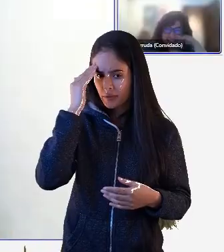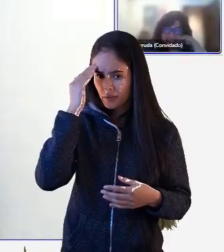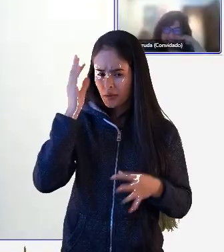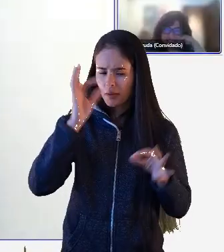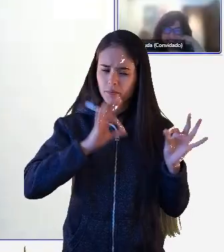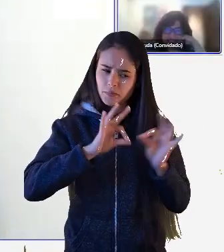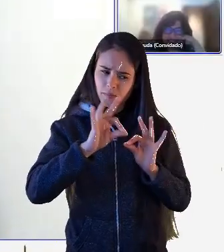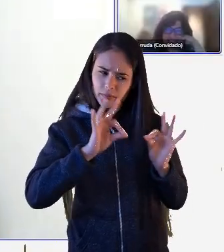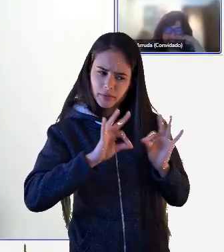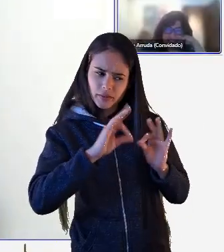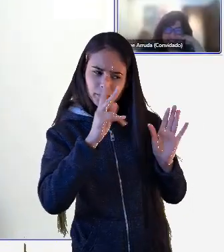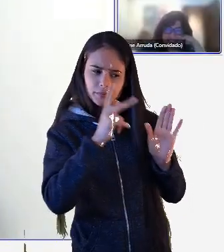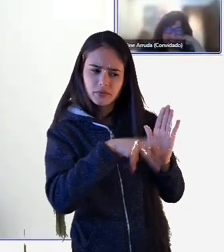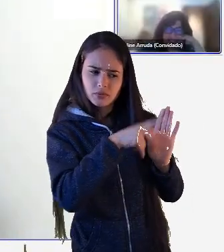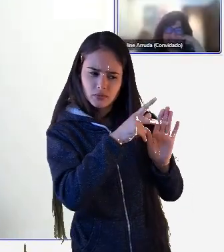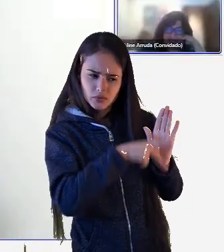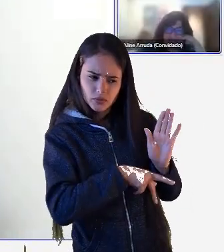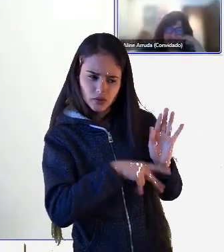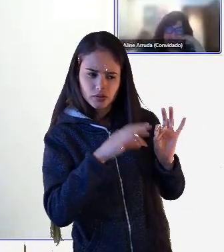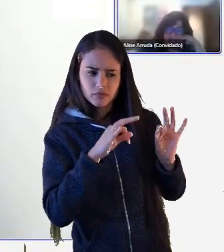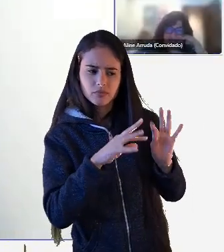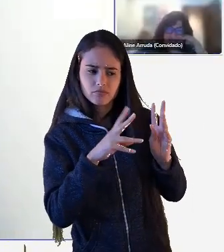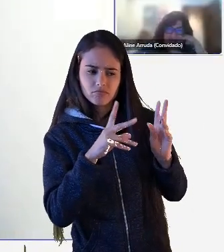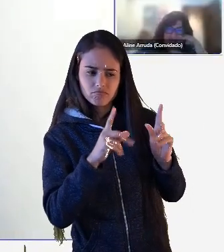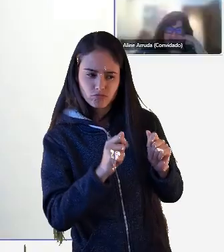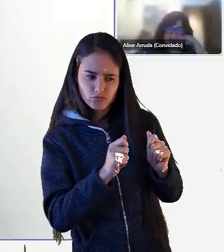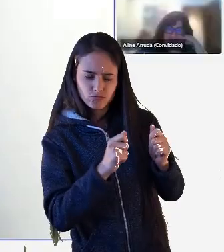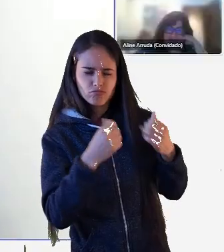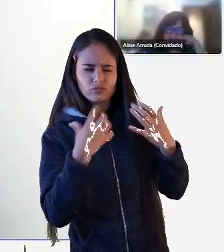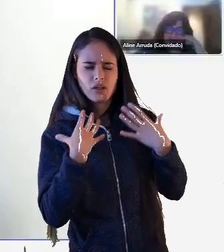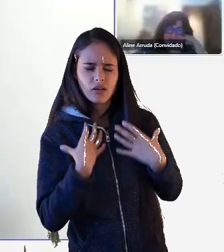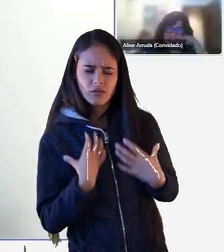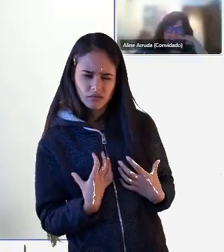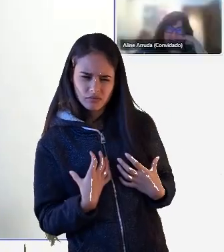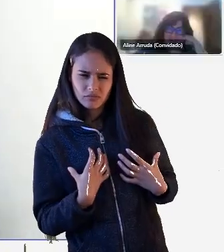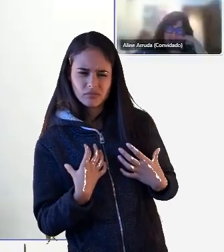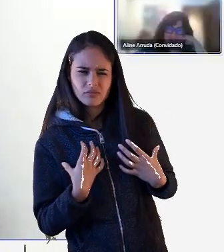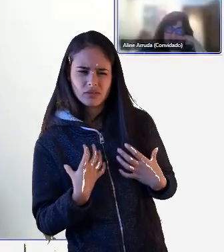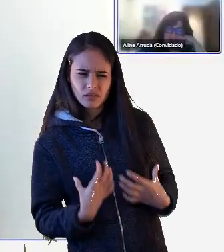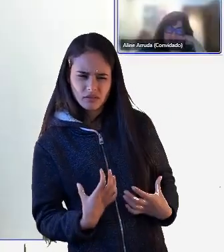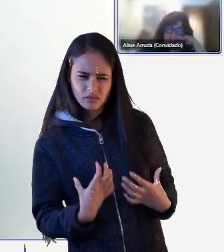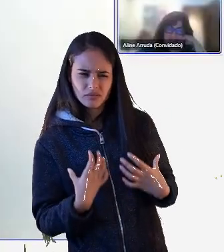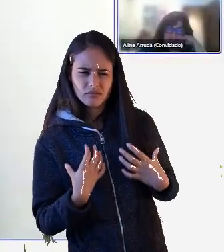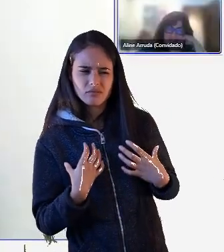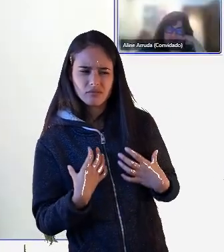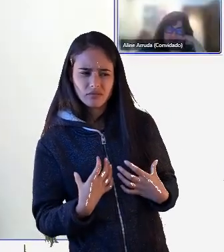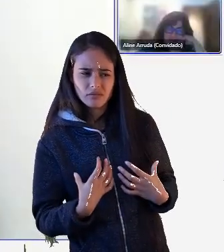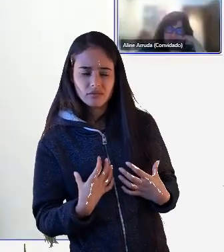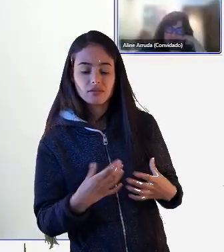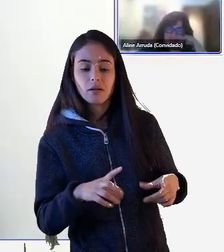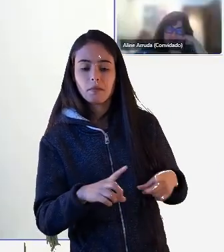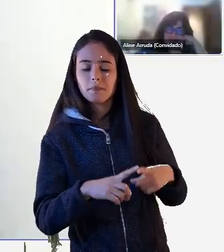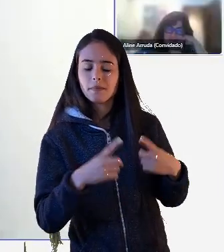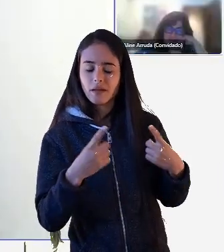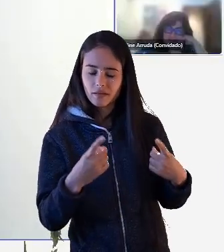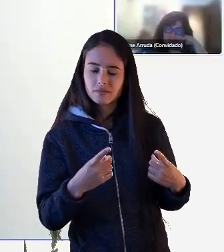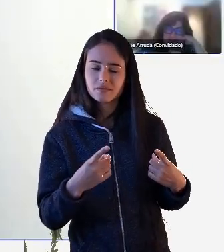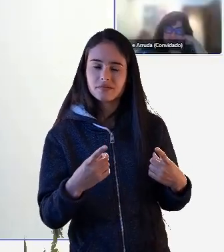né? Você e a Amanda, não dá para imaginar uma feira sem vocês, não dá para Ai, imaginar que os bom. desenvolvimentos de pensamento